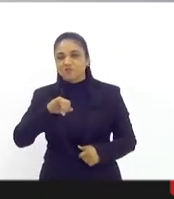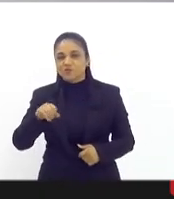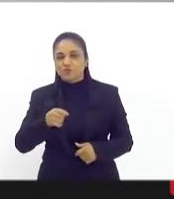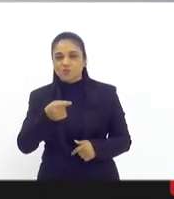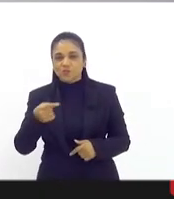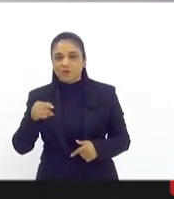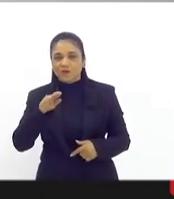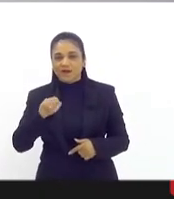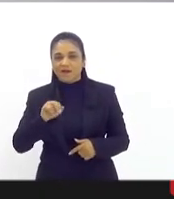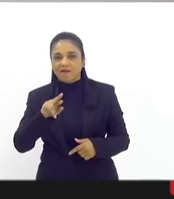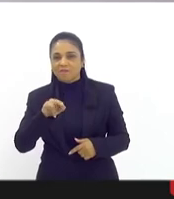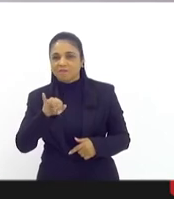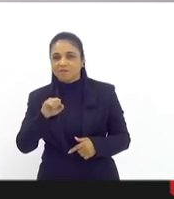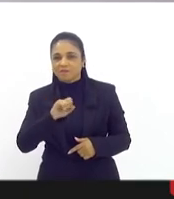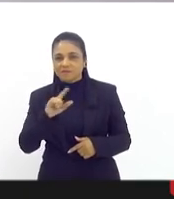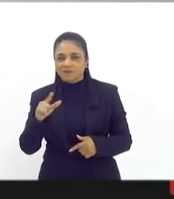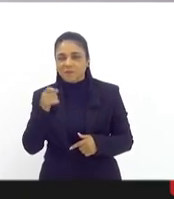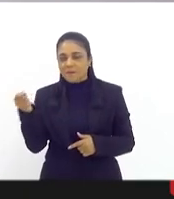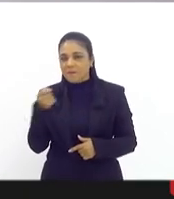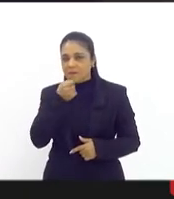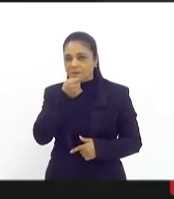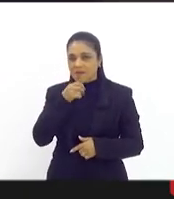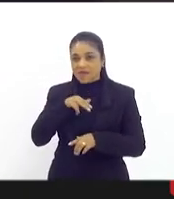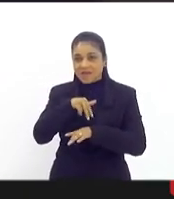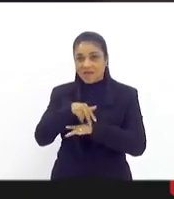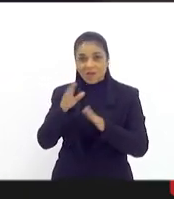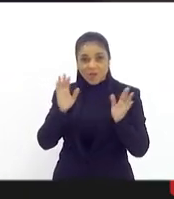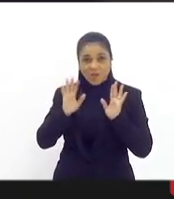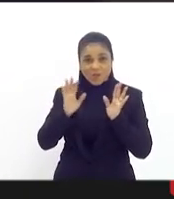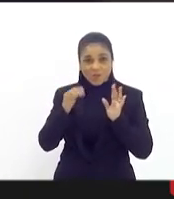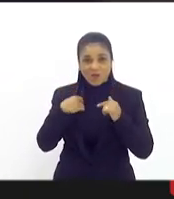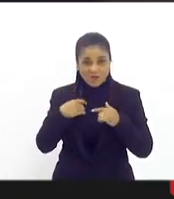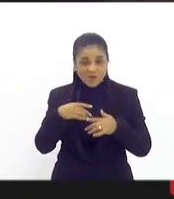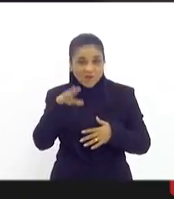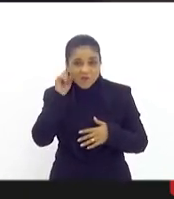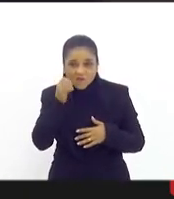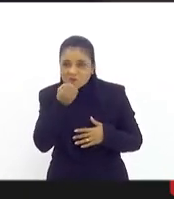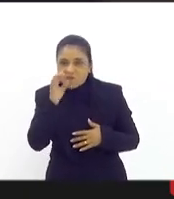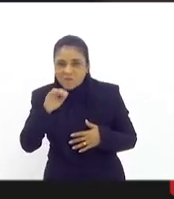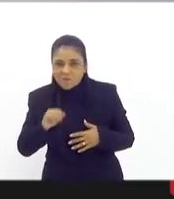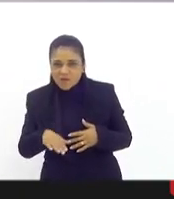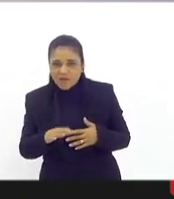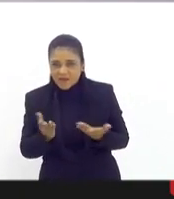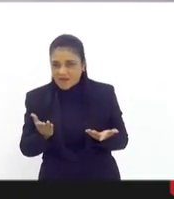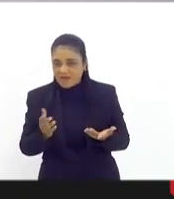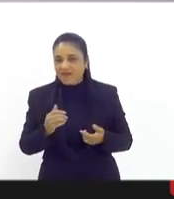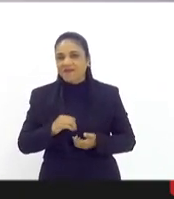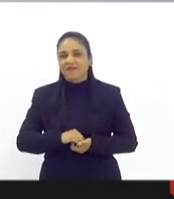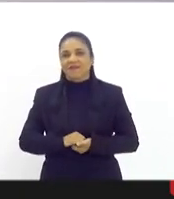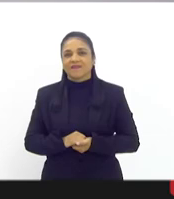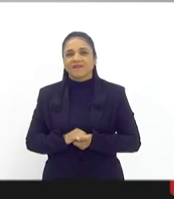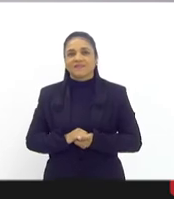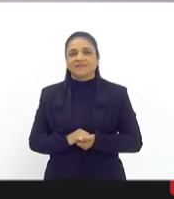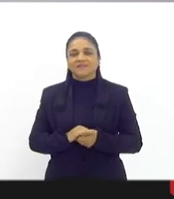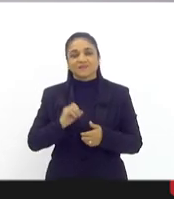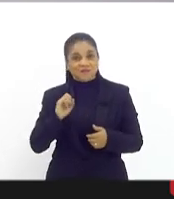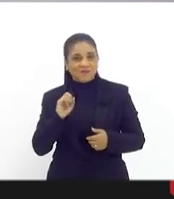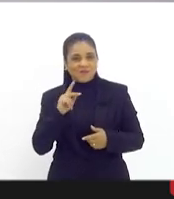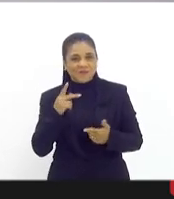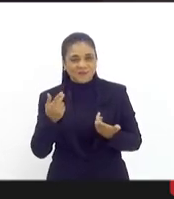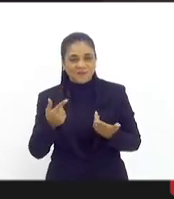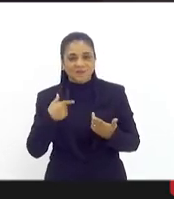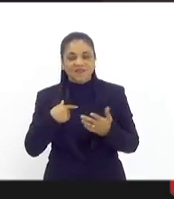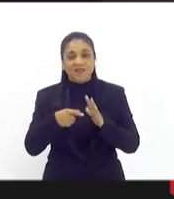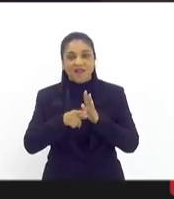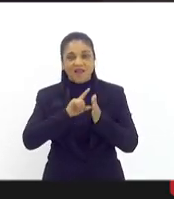com a palavra. Cadê o João? Estou por aqui, você consegue me ouvir bem? Sim, sim. Ok, então, antes de